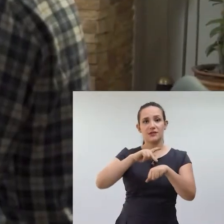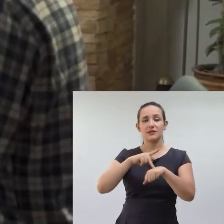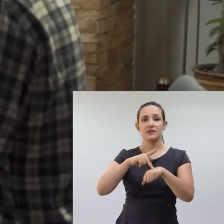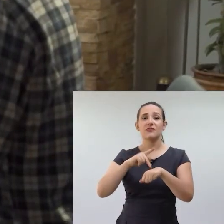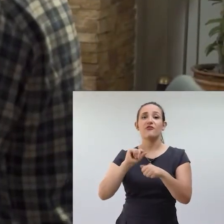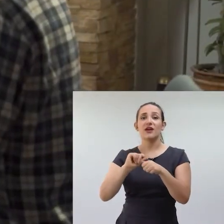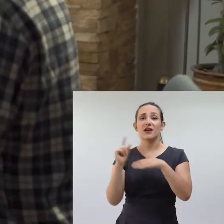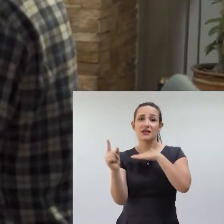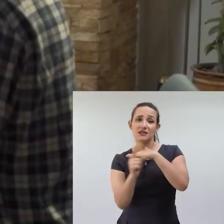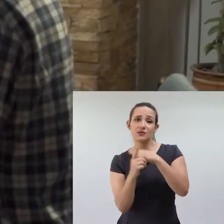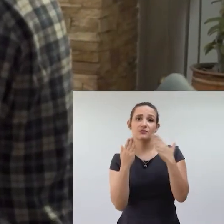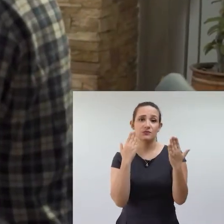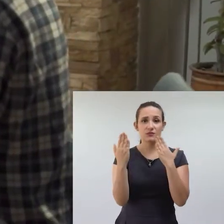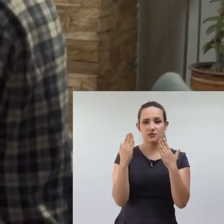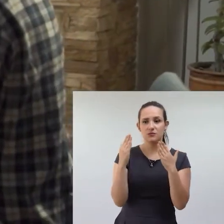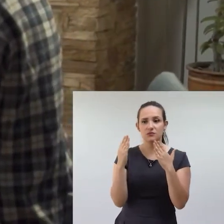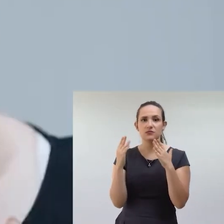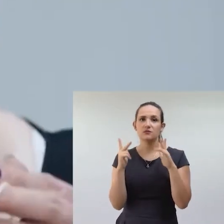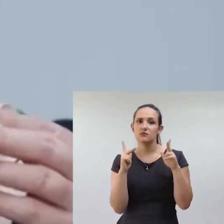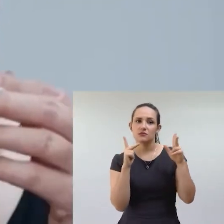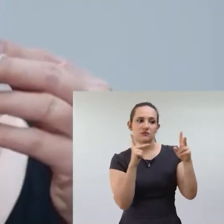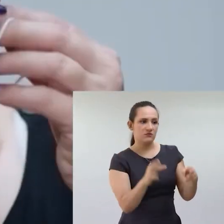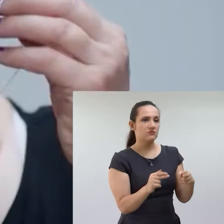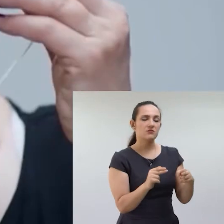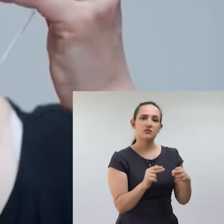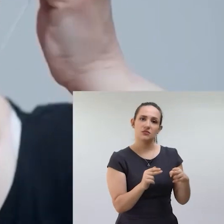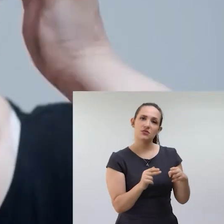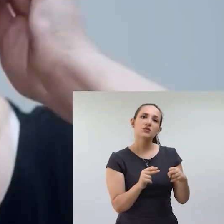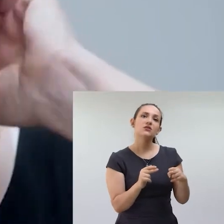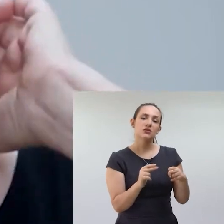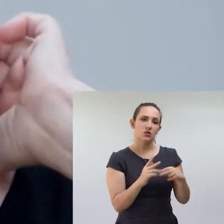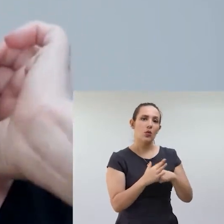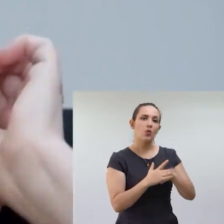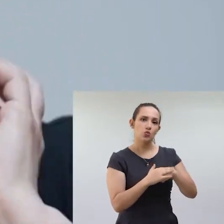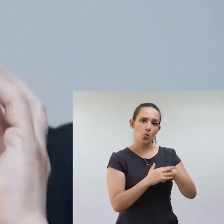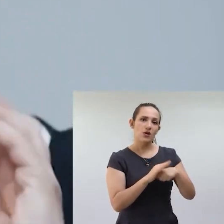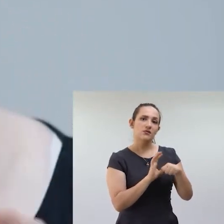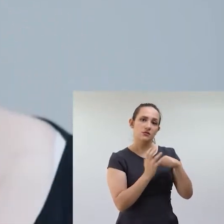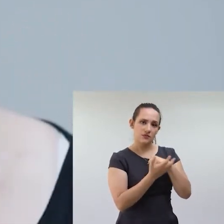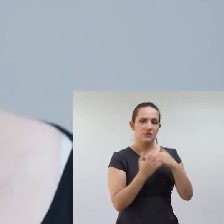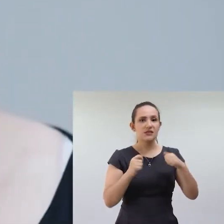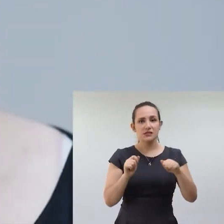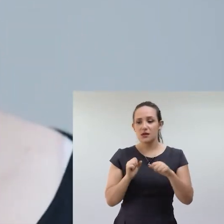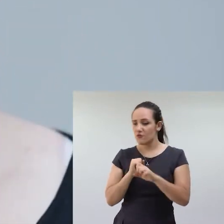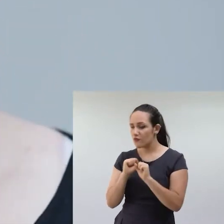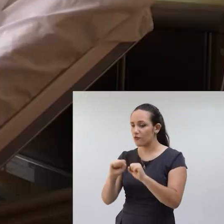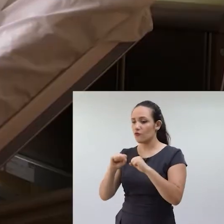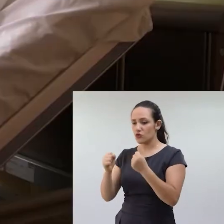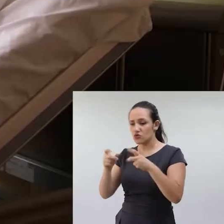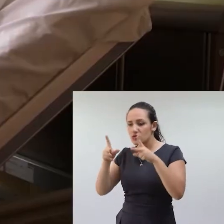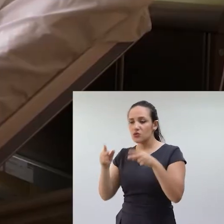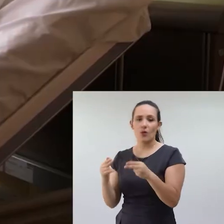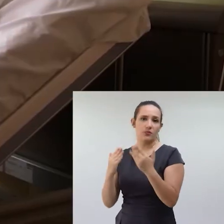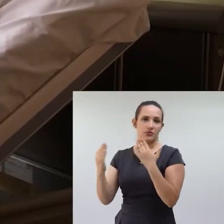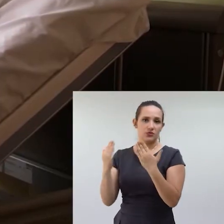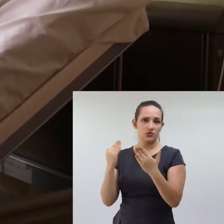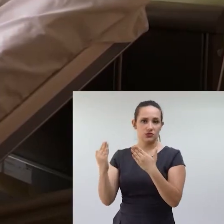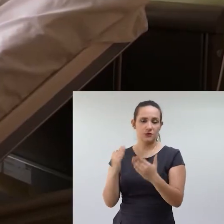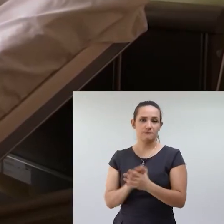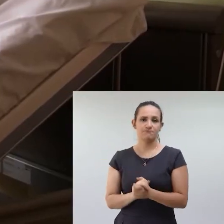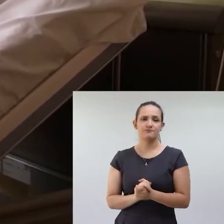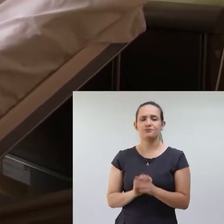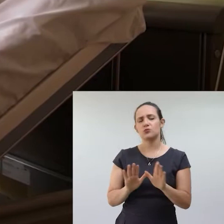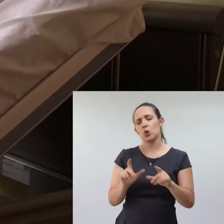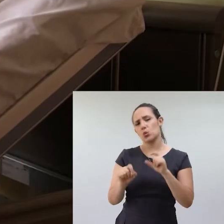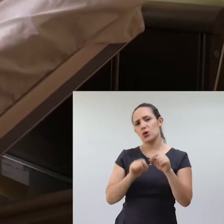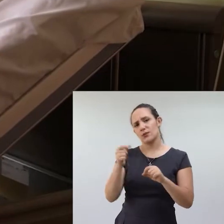o atendimento psicológico do mesmo modo que o enfrentamento à pandemia. O que os médicos e